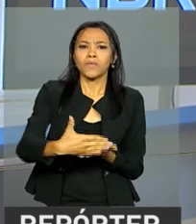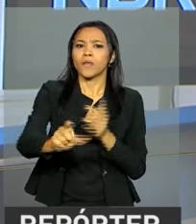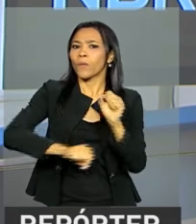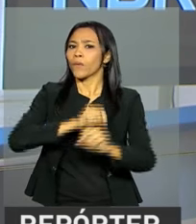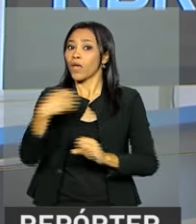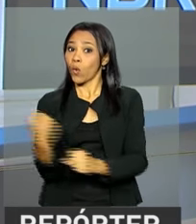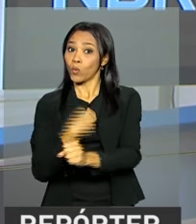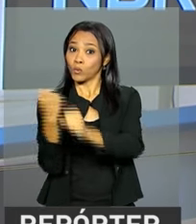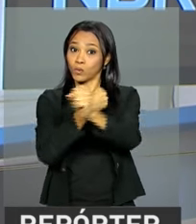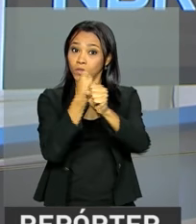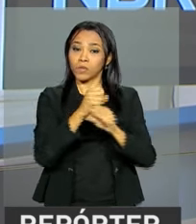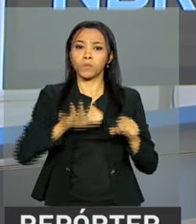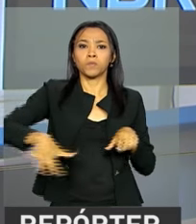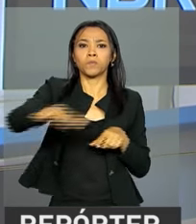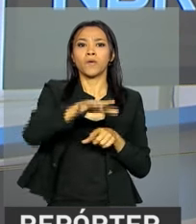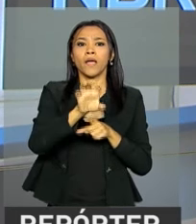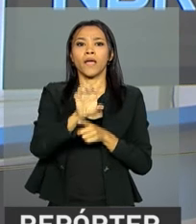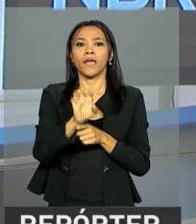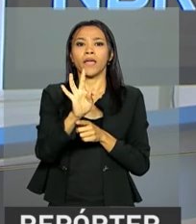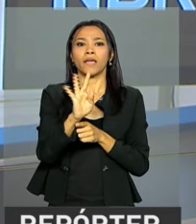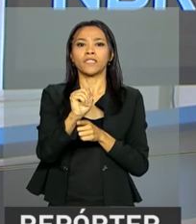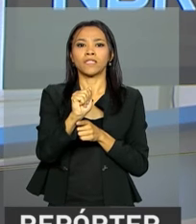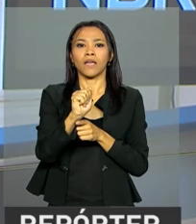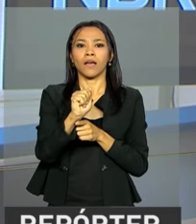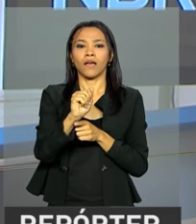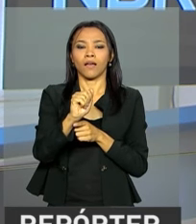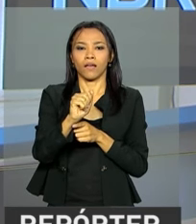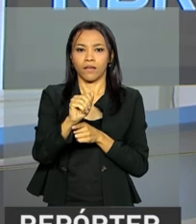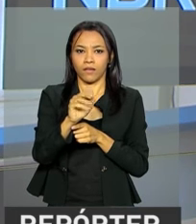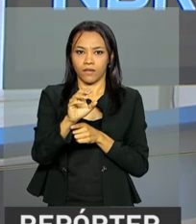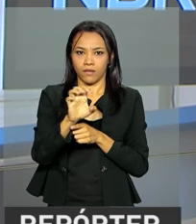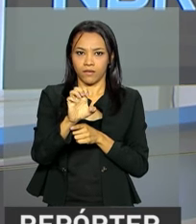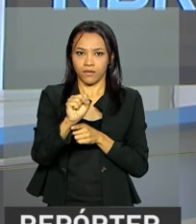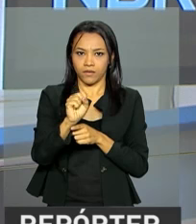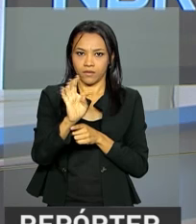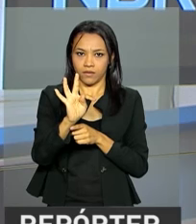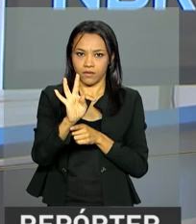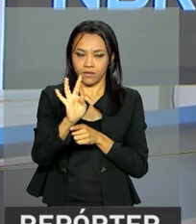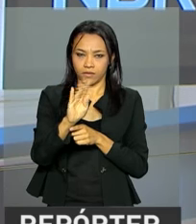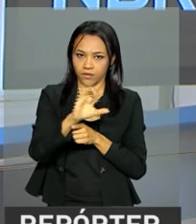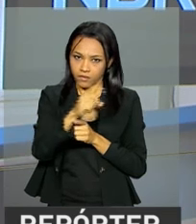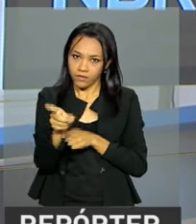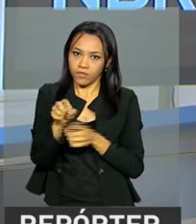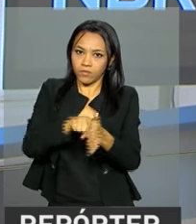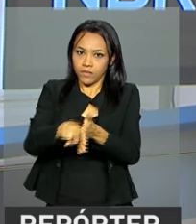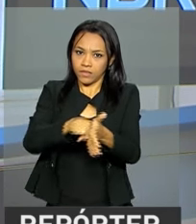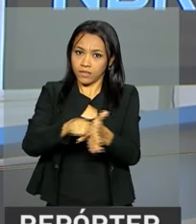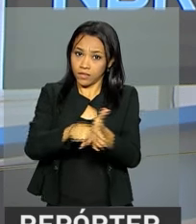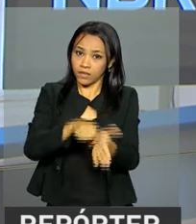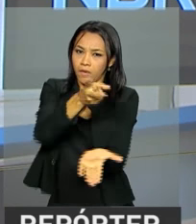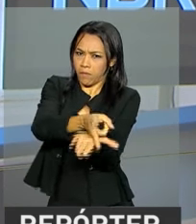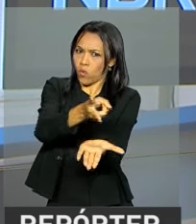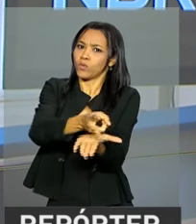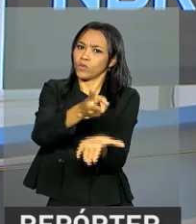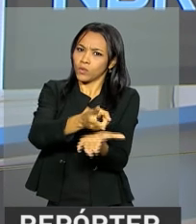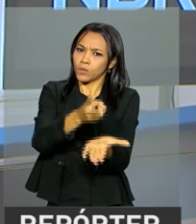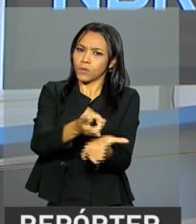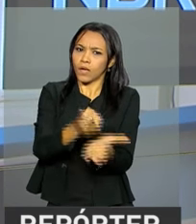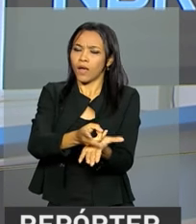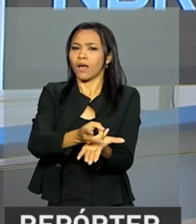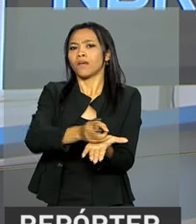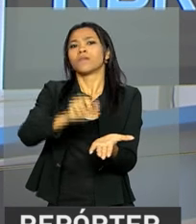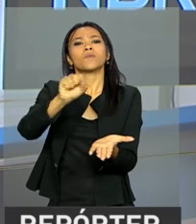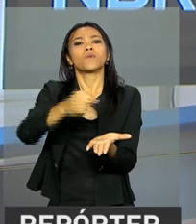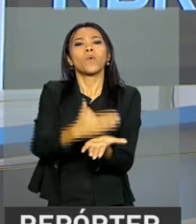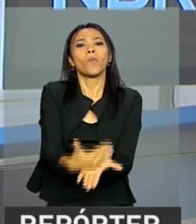da estação comandante ferraz não tática a base voltar a ter uma estrutura permanente para pesquisas